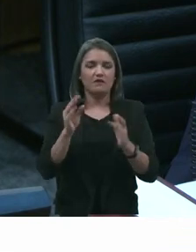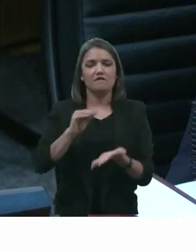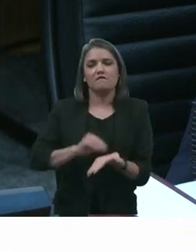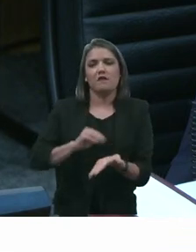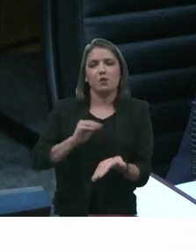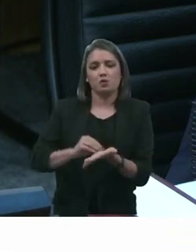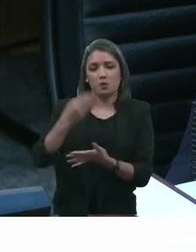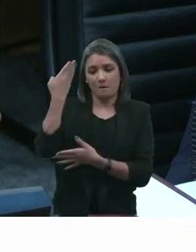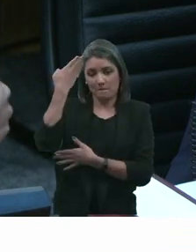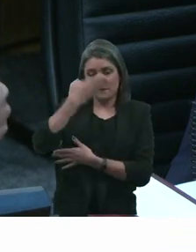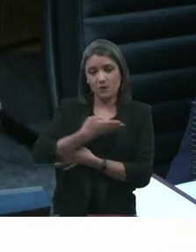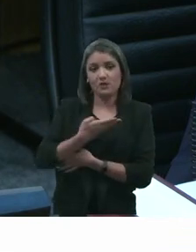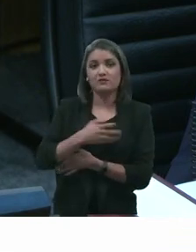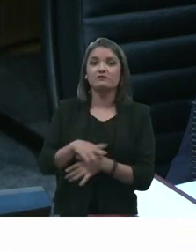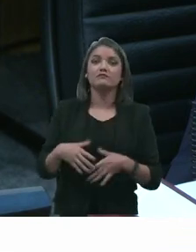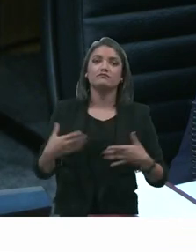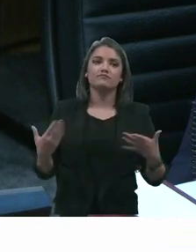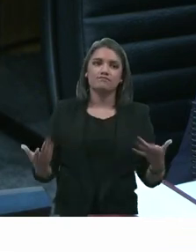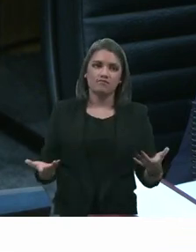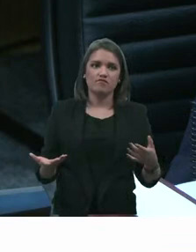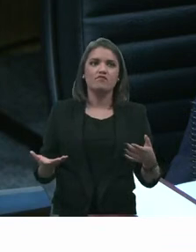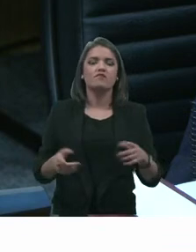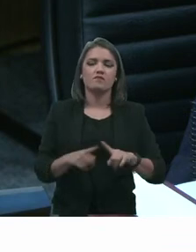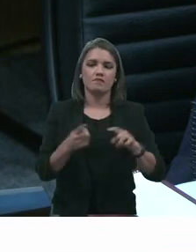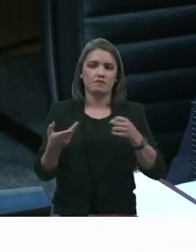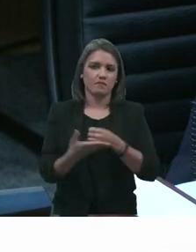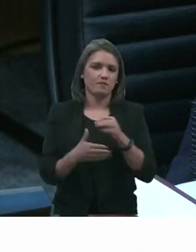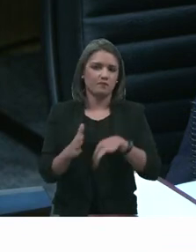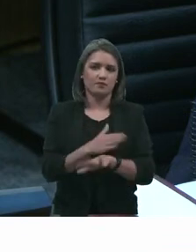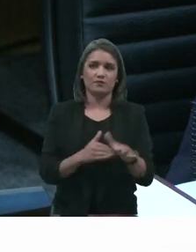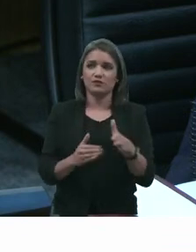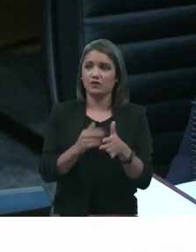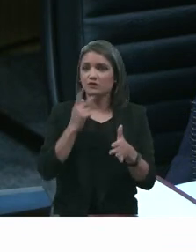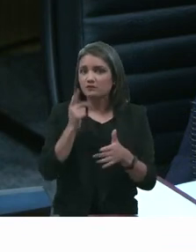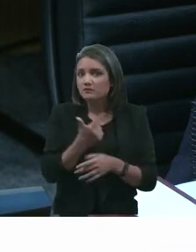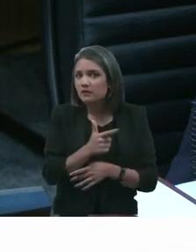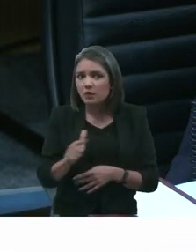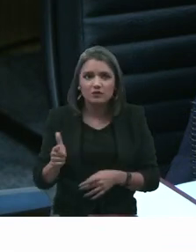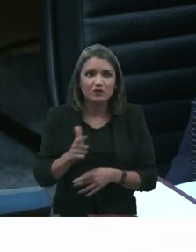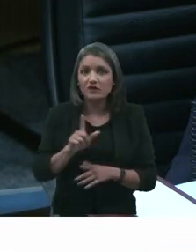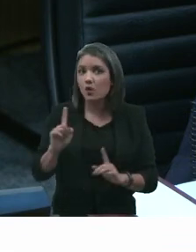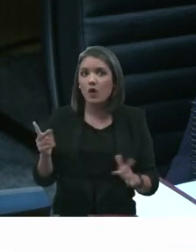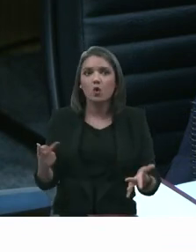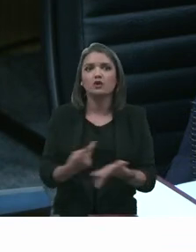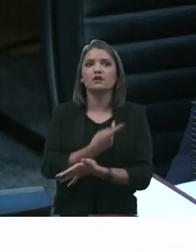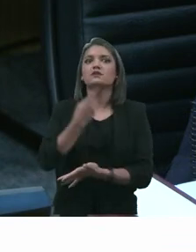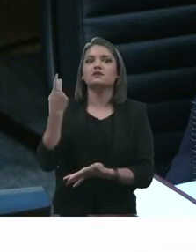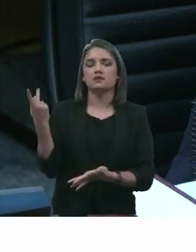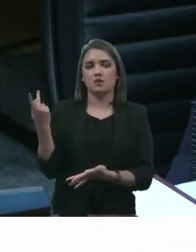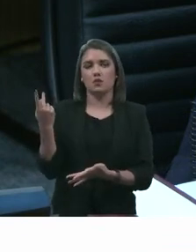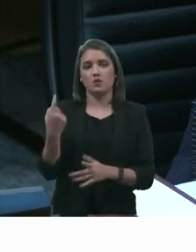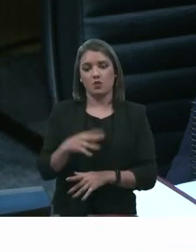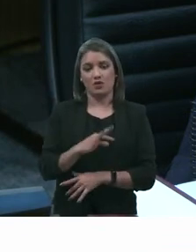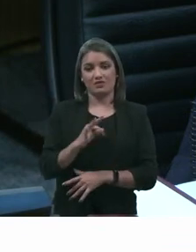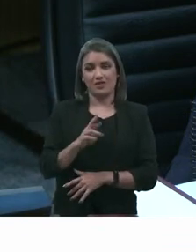provas, a fundamentação é toda no sentido da inexistência do fato, né? O TRF, por uma questão